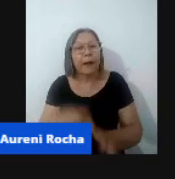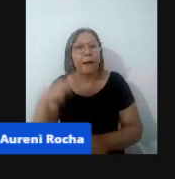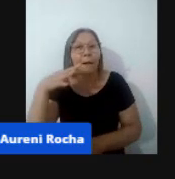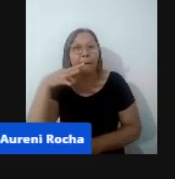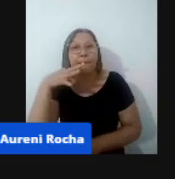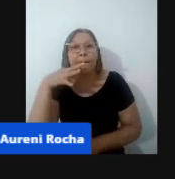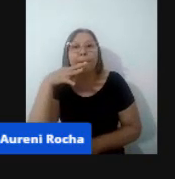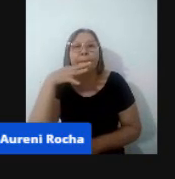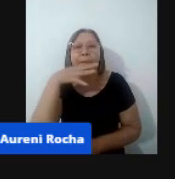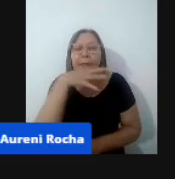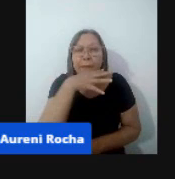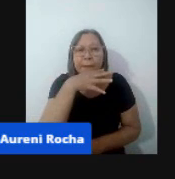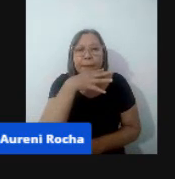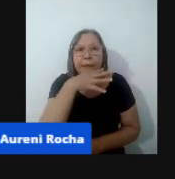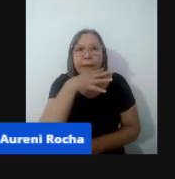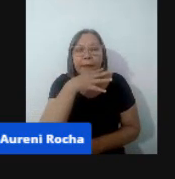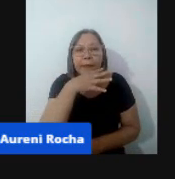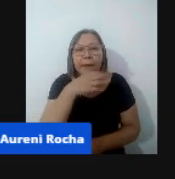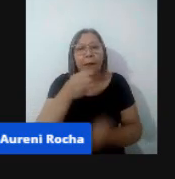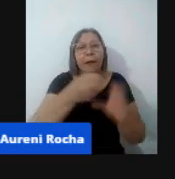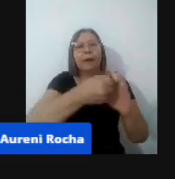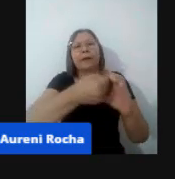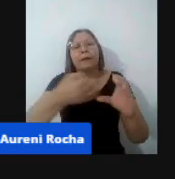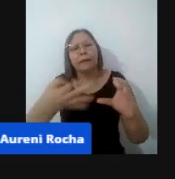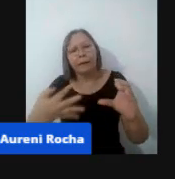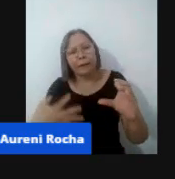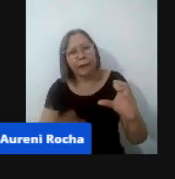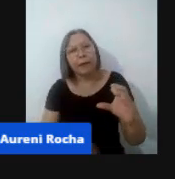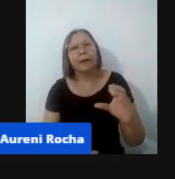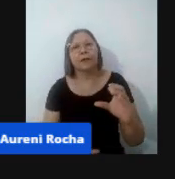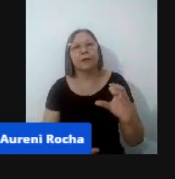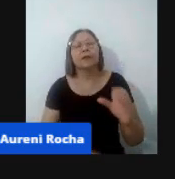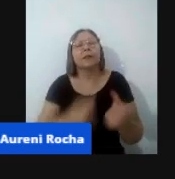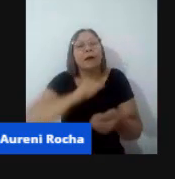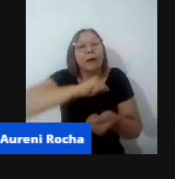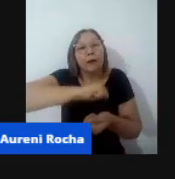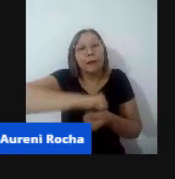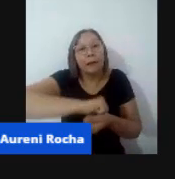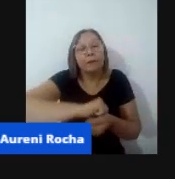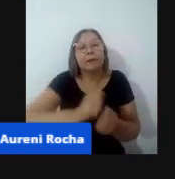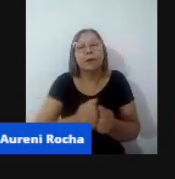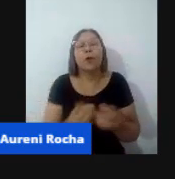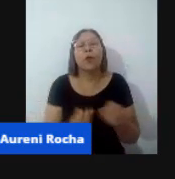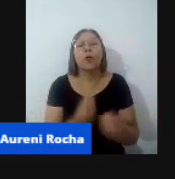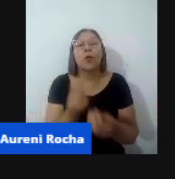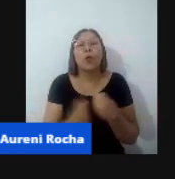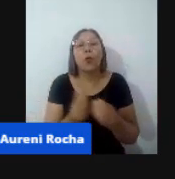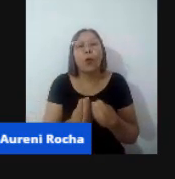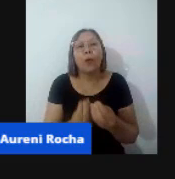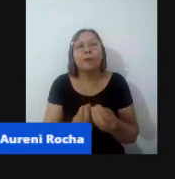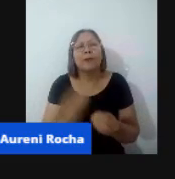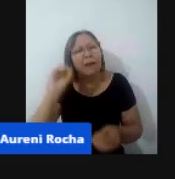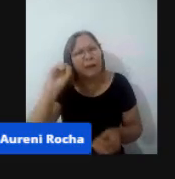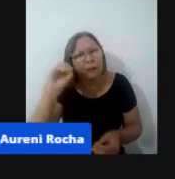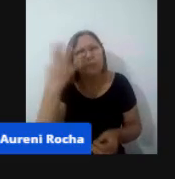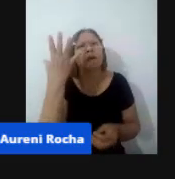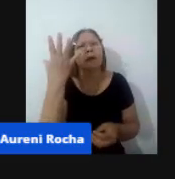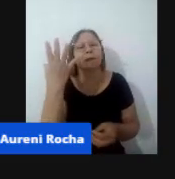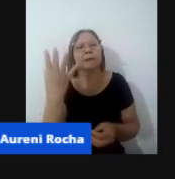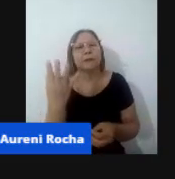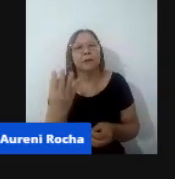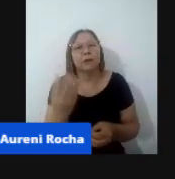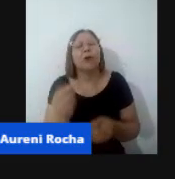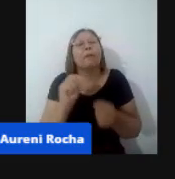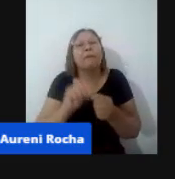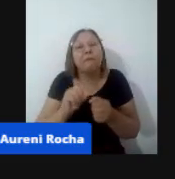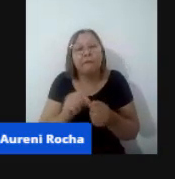as características que a gente precisa para isso. Essa adequação, como se dá, como ela é feita. E aí,